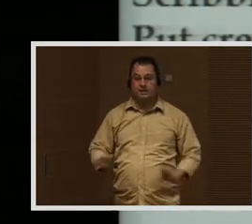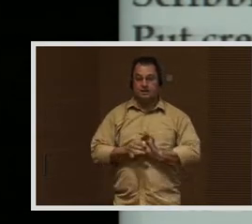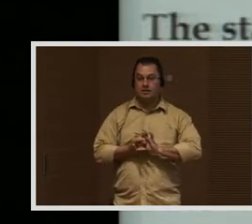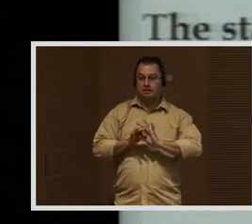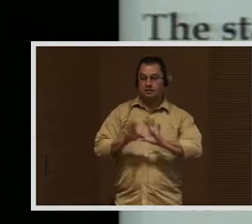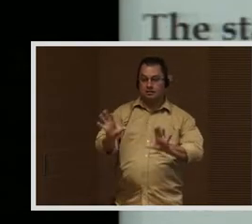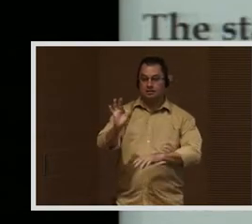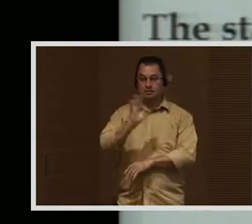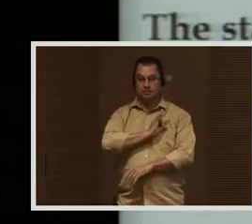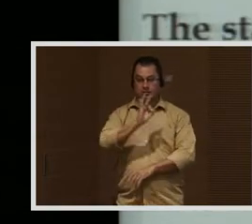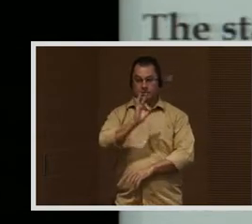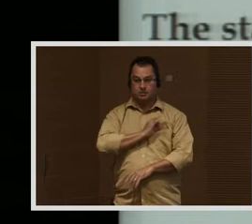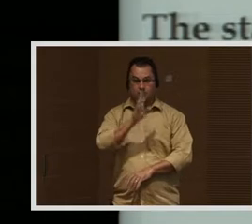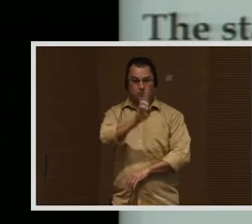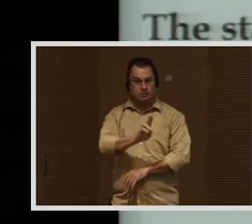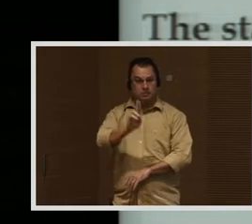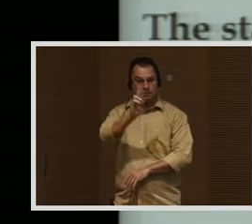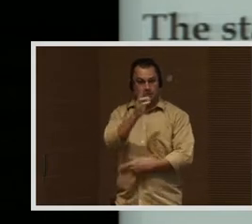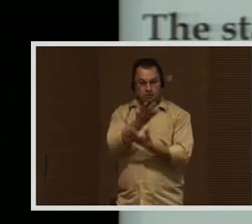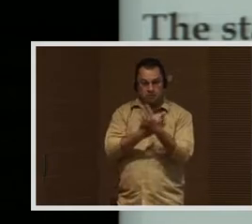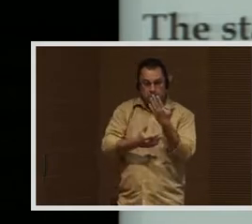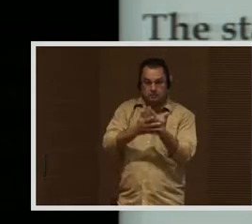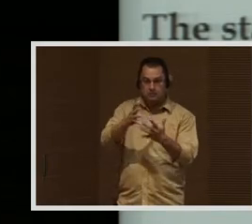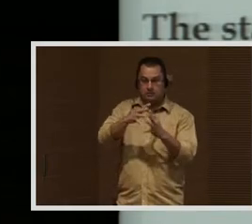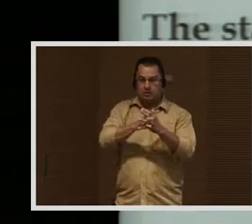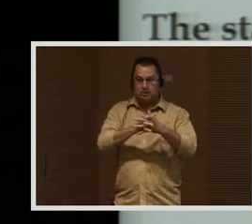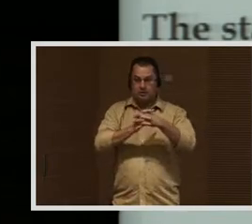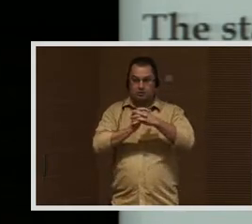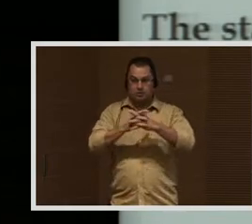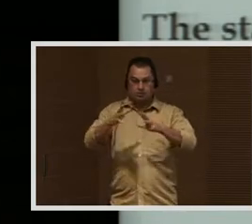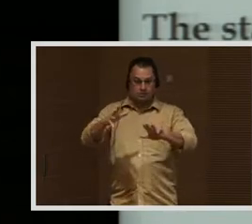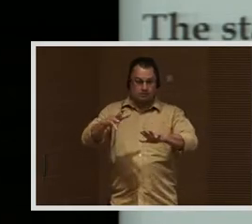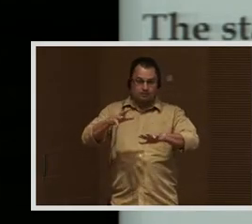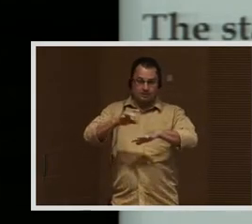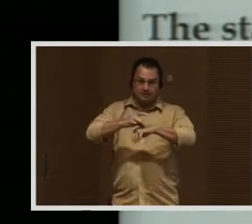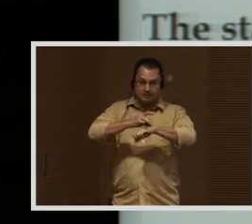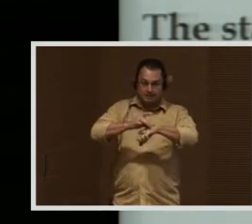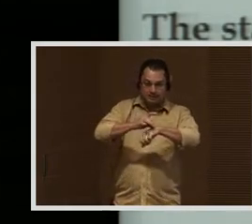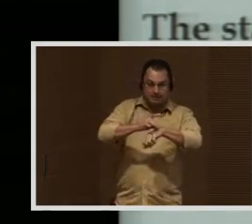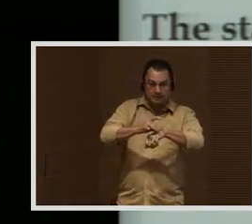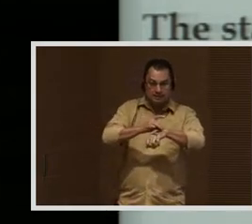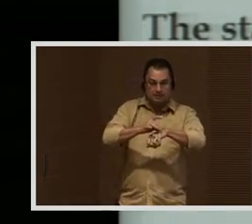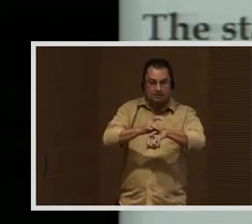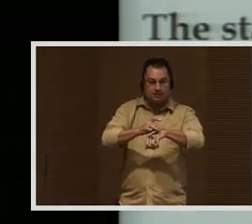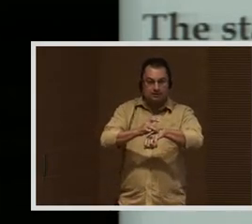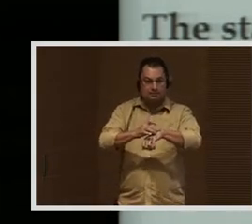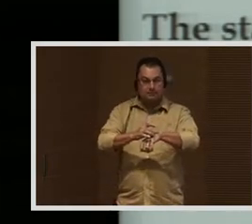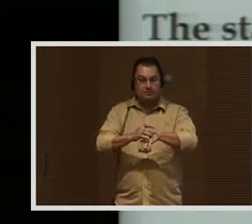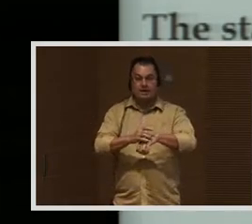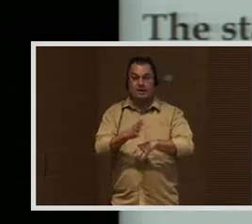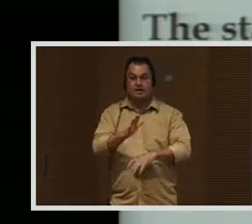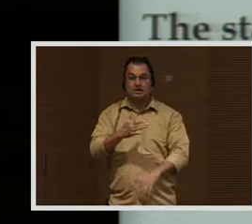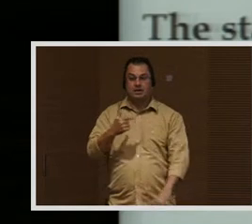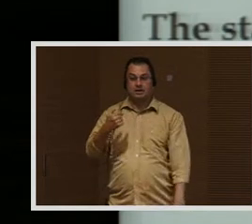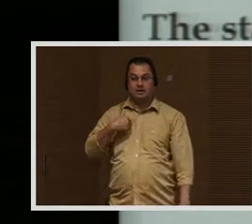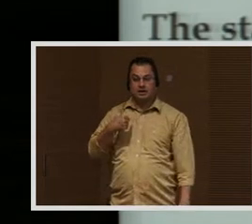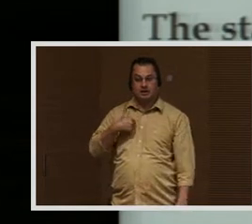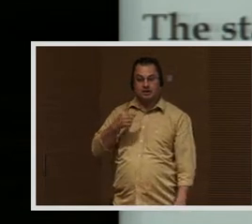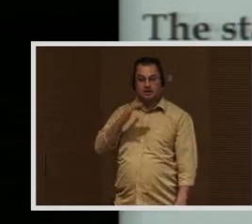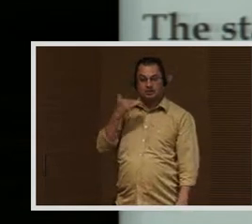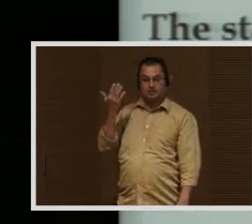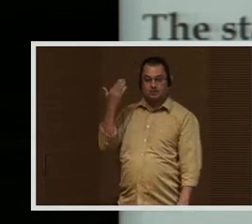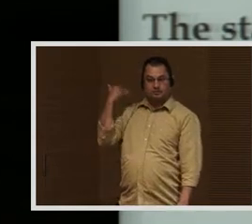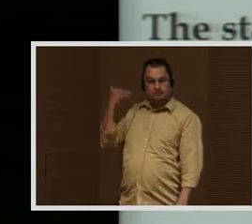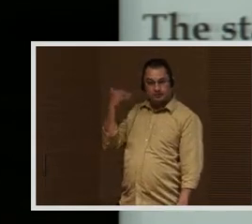policiais usem luvas negras. My north, ele era eu. My working